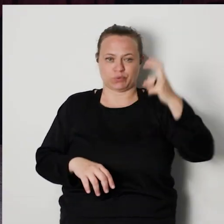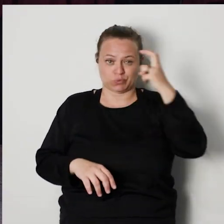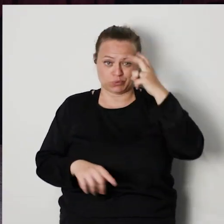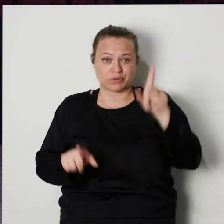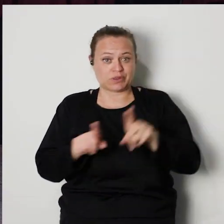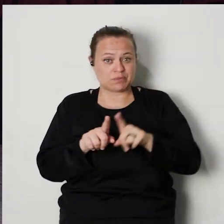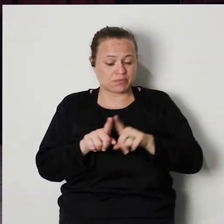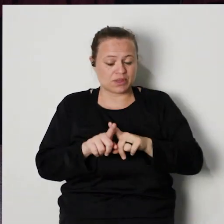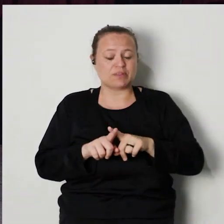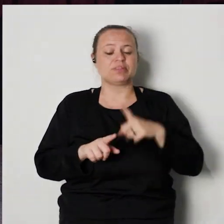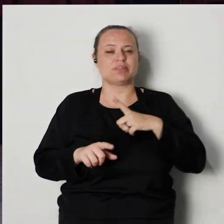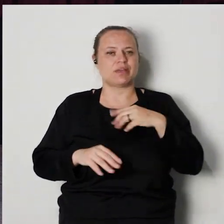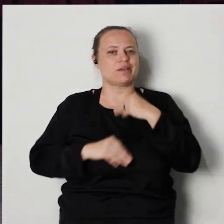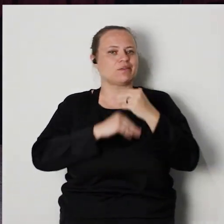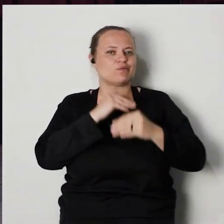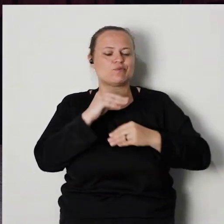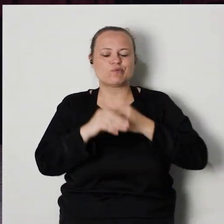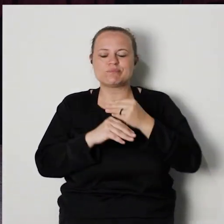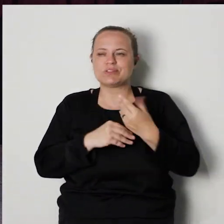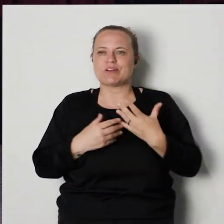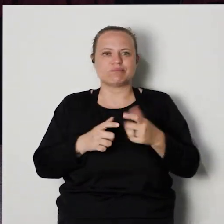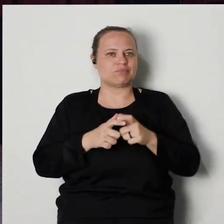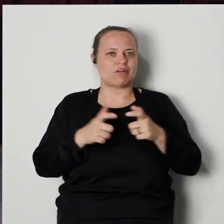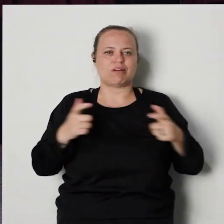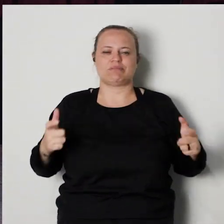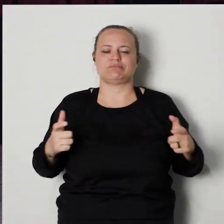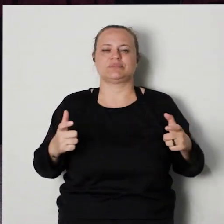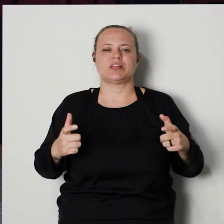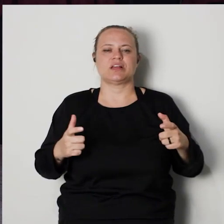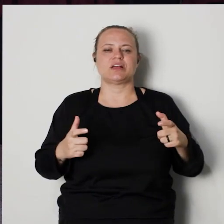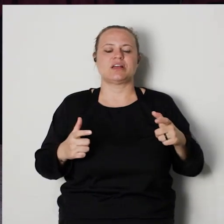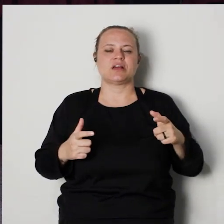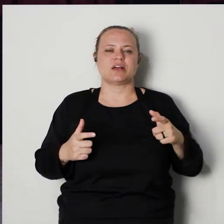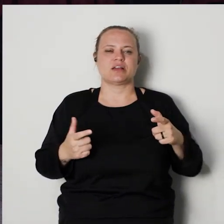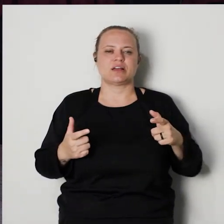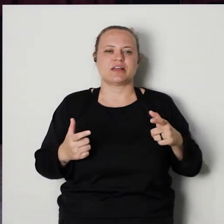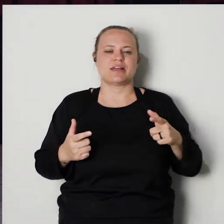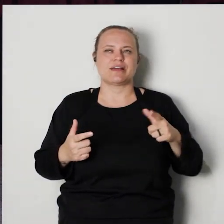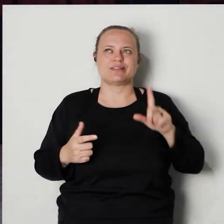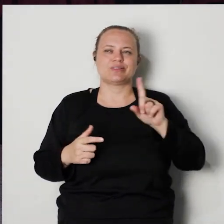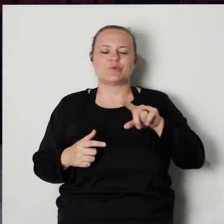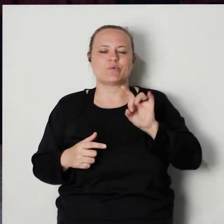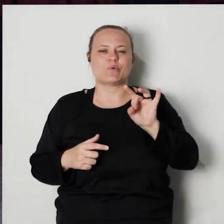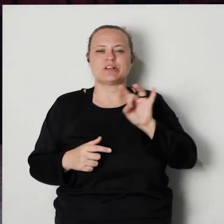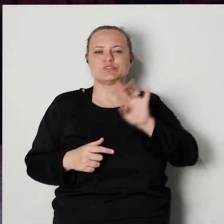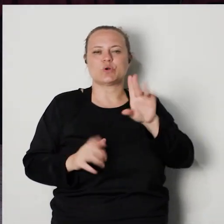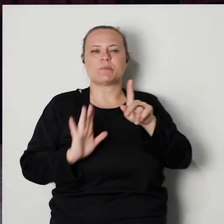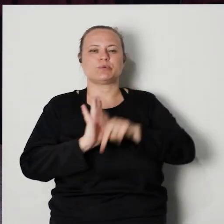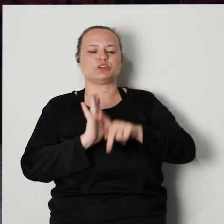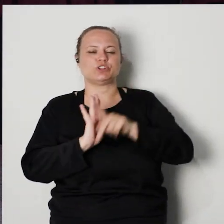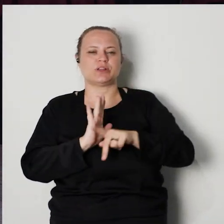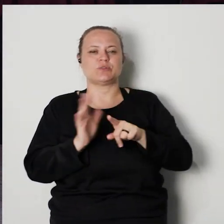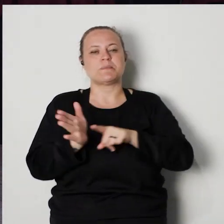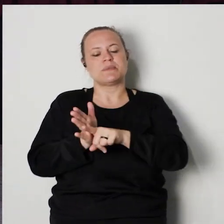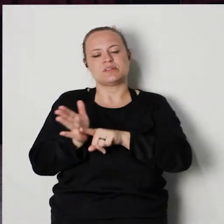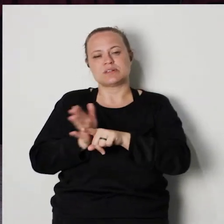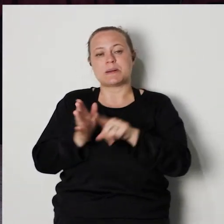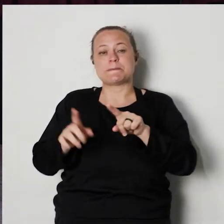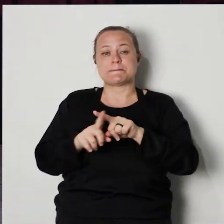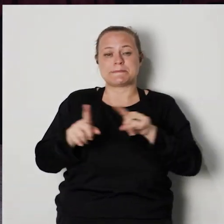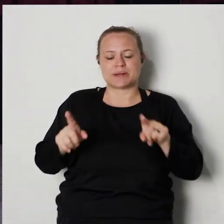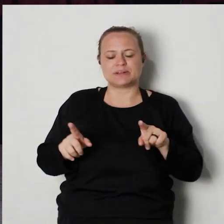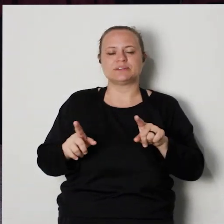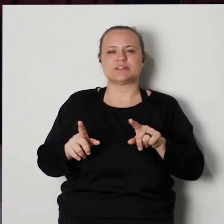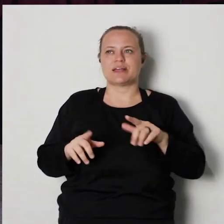de mestrado, doutorado, como monitores, contratamos algumas pessoas também da área da cultura, e foi assim um envolvimento